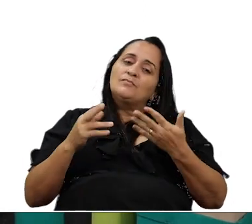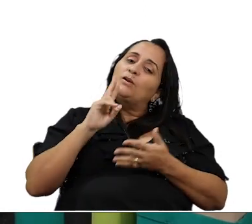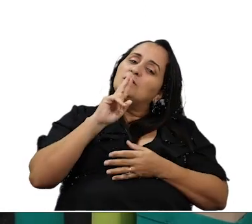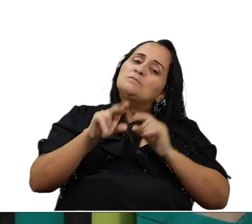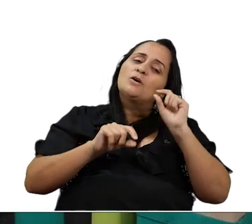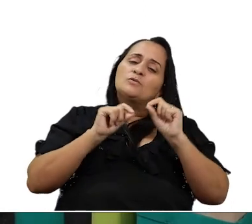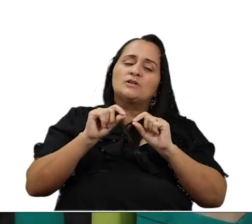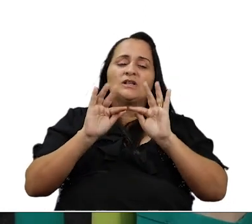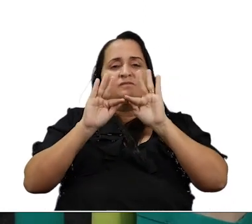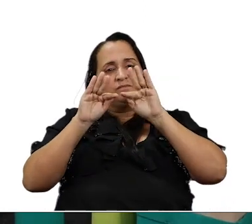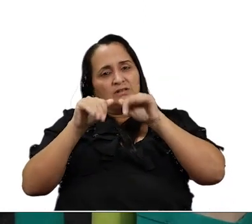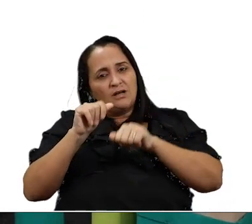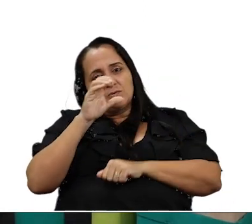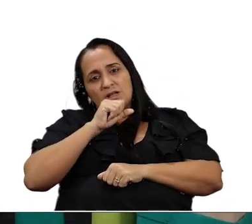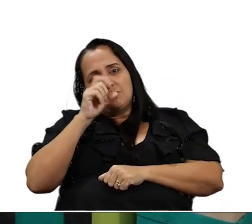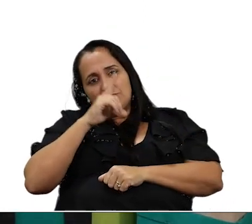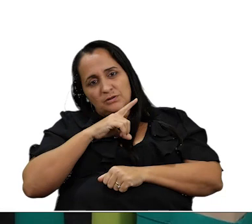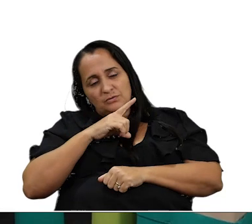o ingresso custa